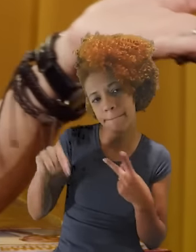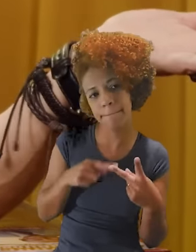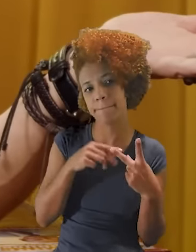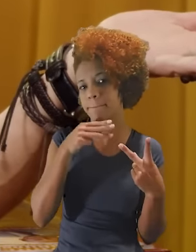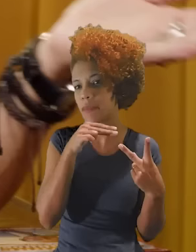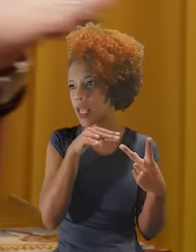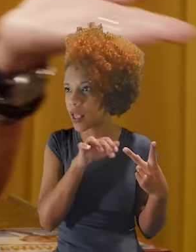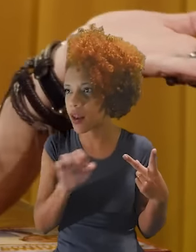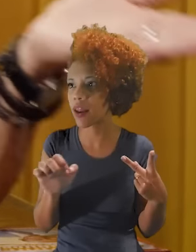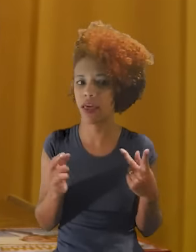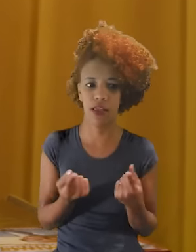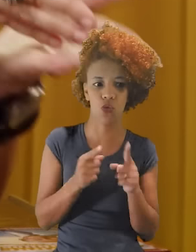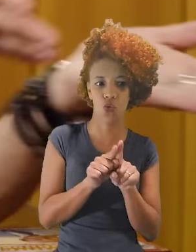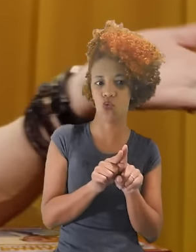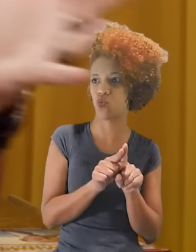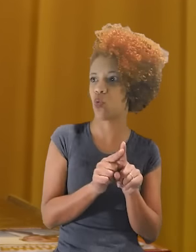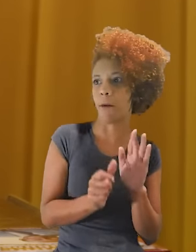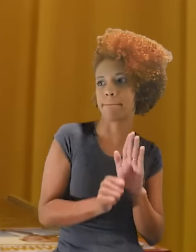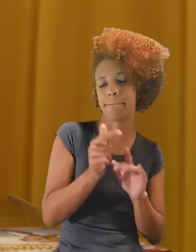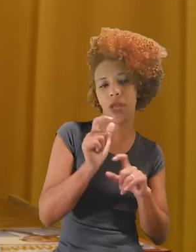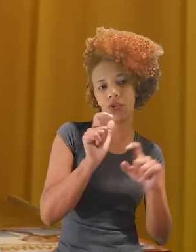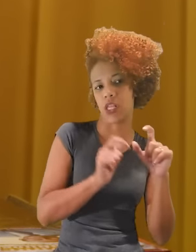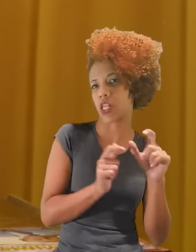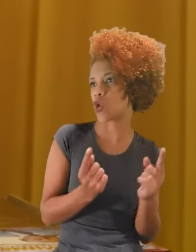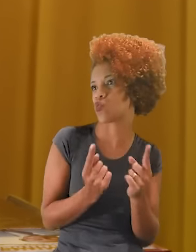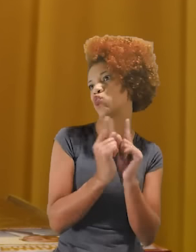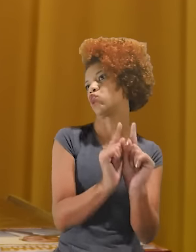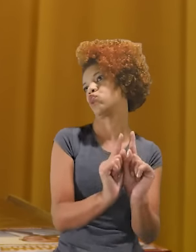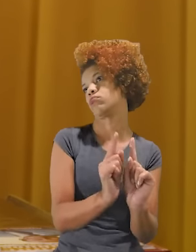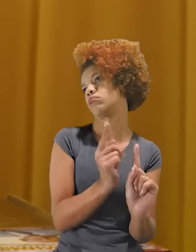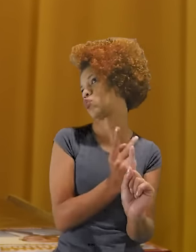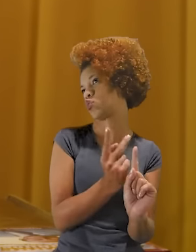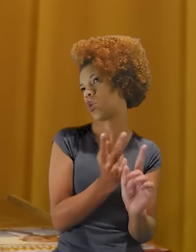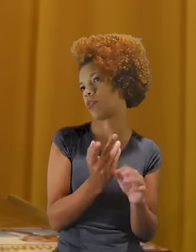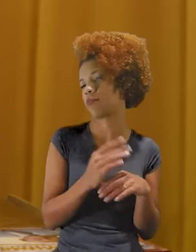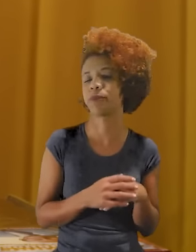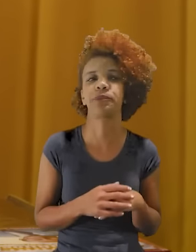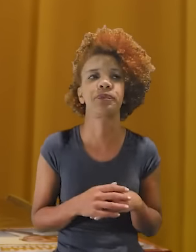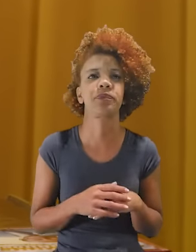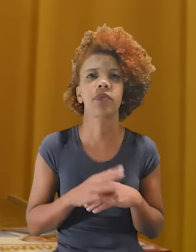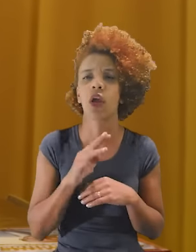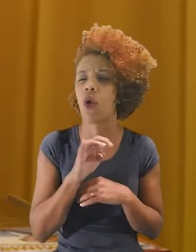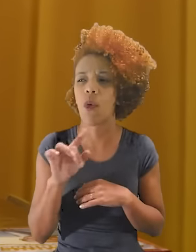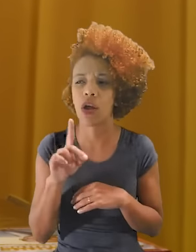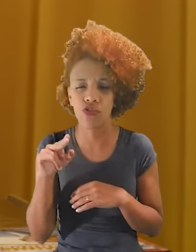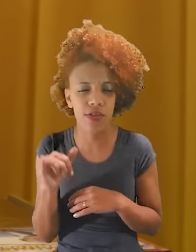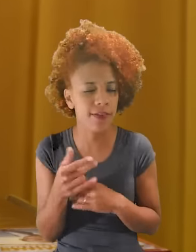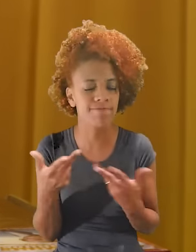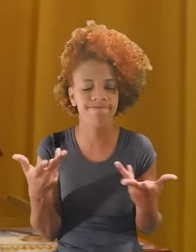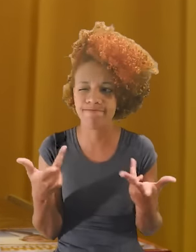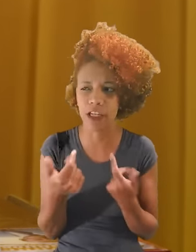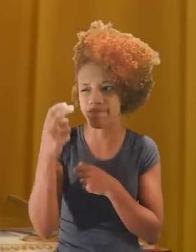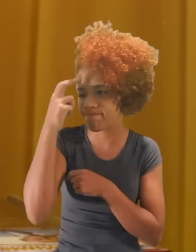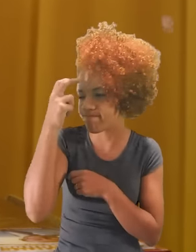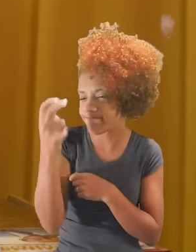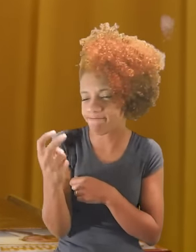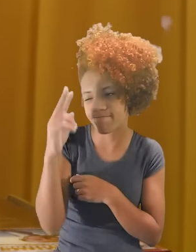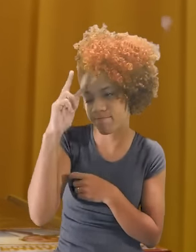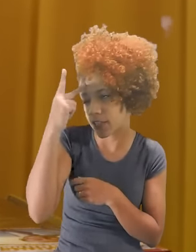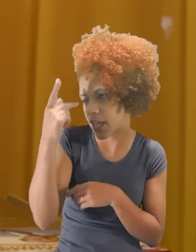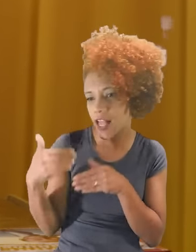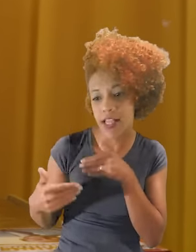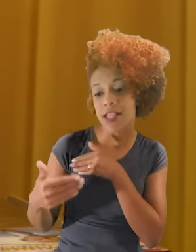eles nasceram juntos, né? O primeiro desenho, os dois estavam. E aí, cara, fizeram, não vingou. Aí o Walt Disney teve uma outra sacada genial. Por isso que eu te falo que o cara tá